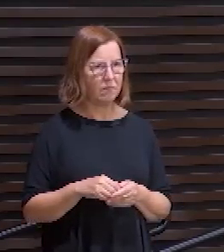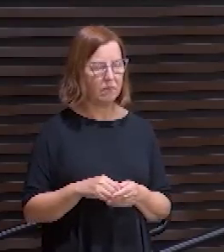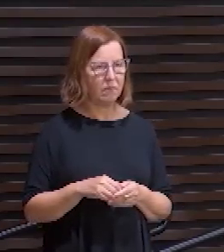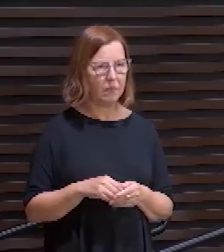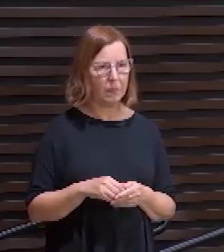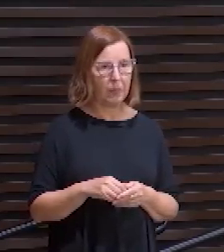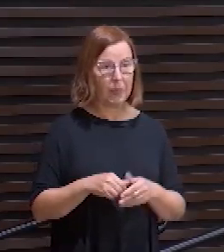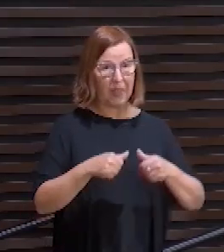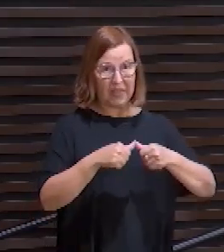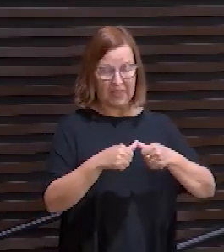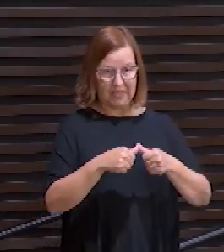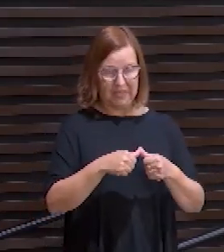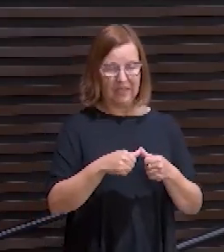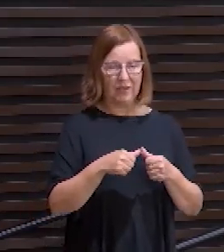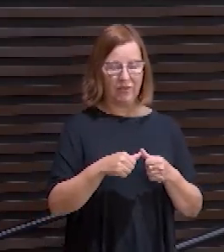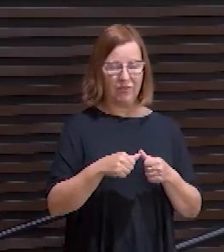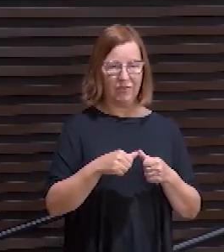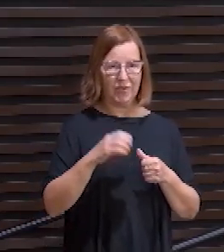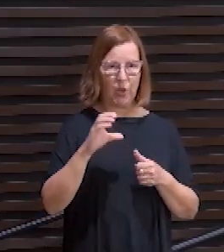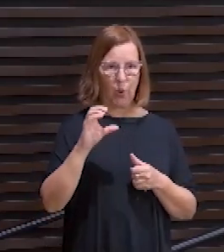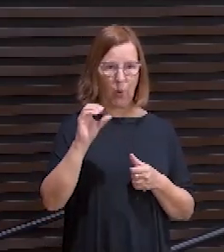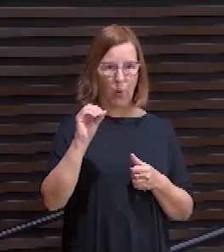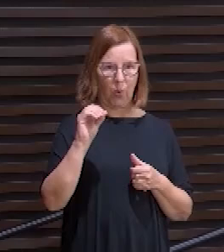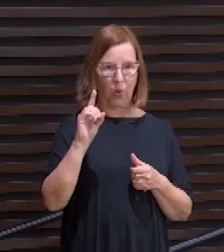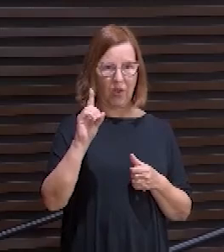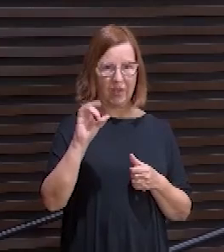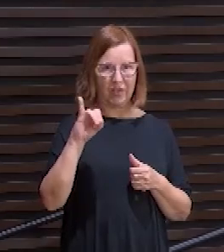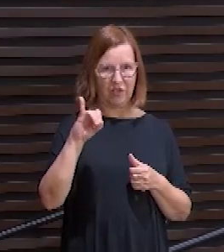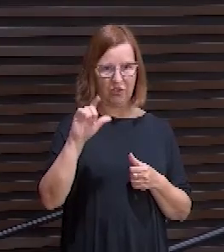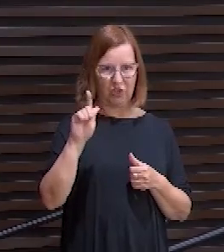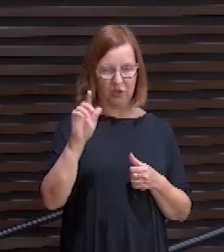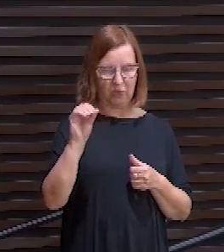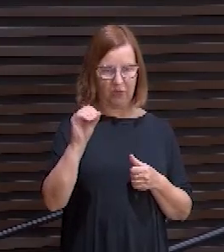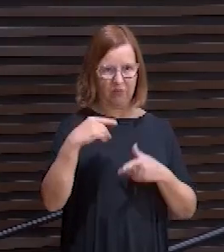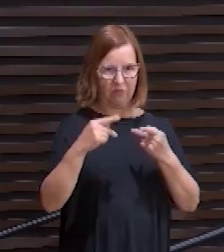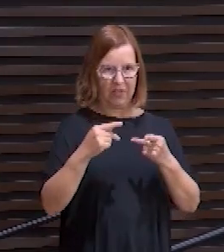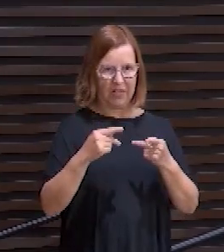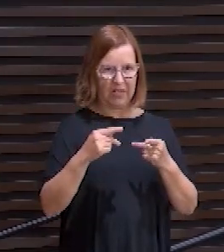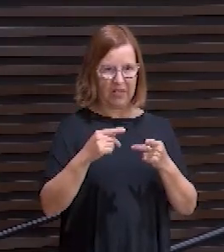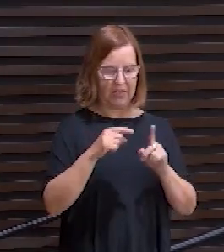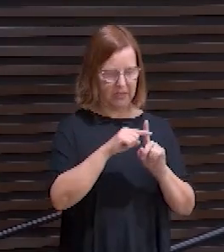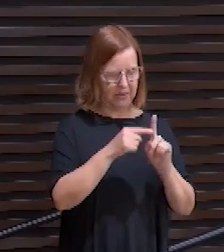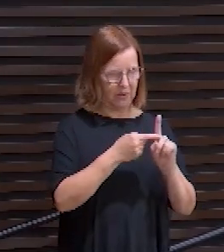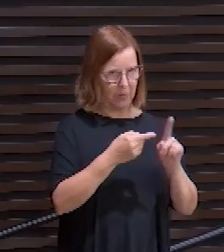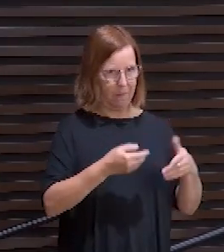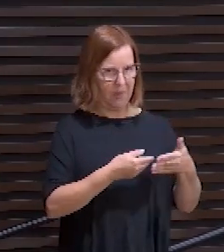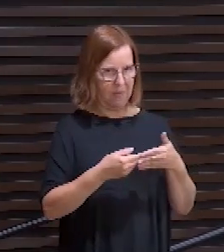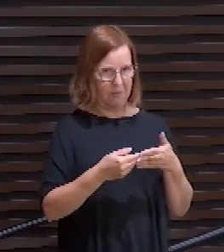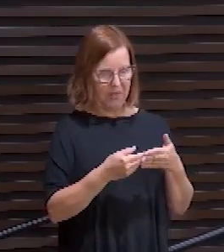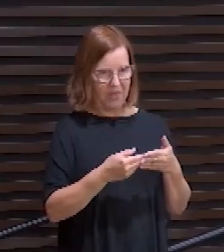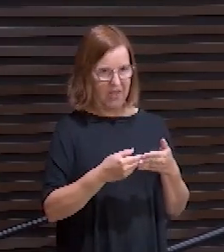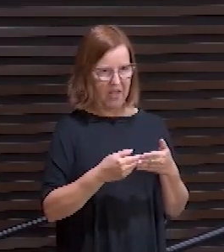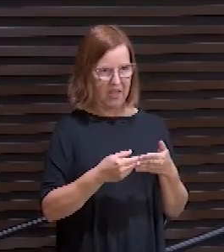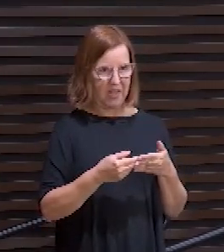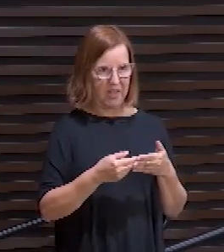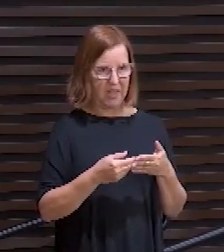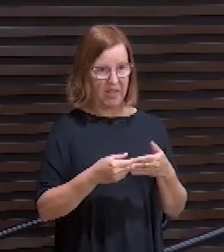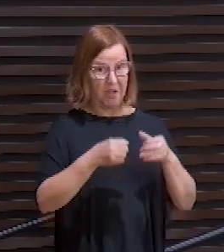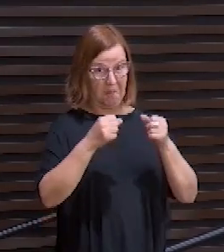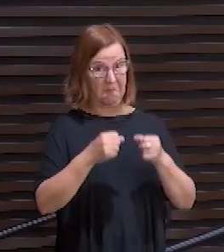Nesse Código Civil está dizendo, você pode ler lá, que a criança no ventre, ela é uma potencialidade de